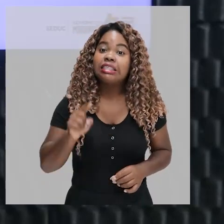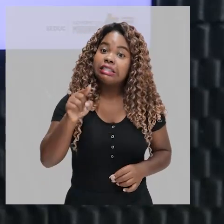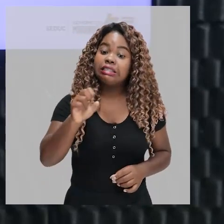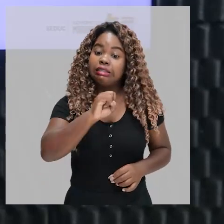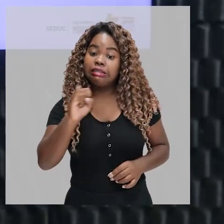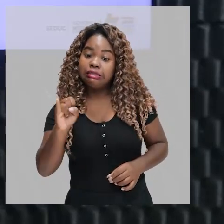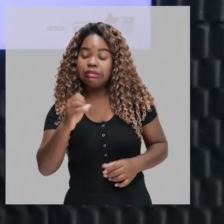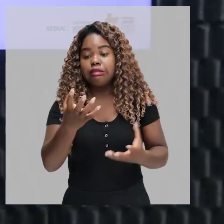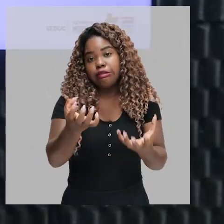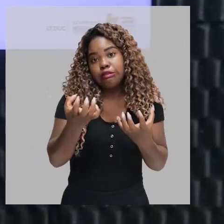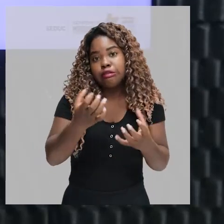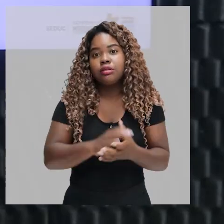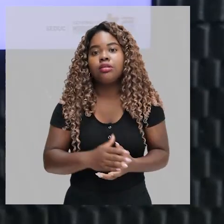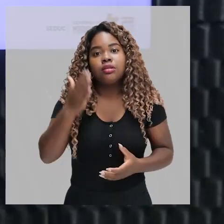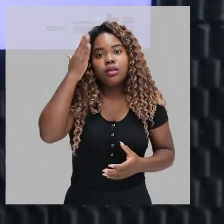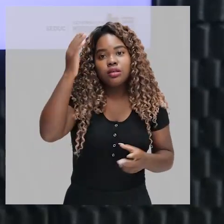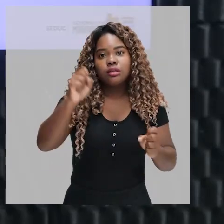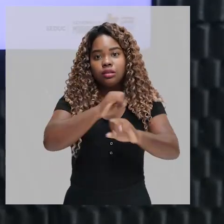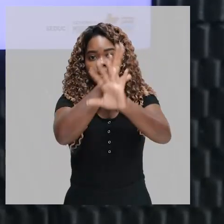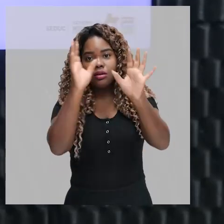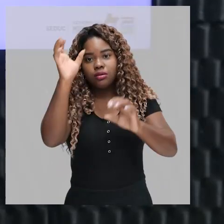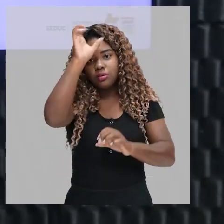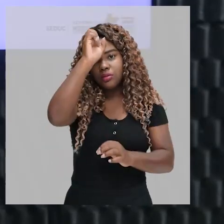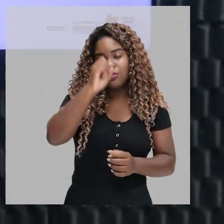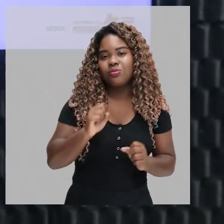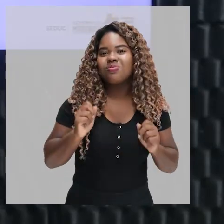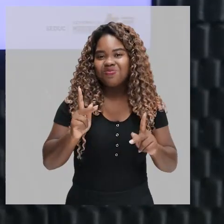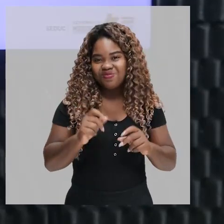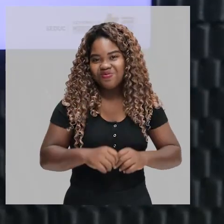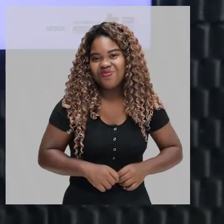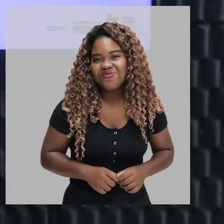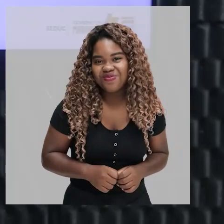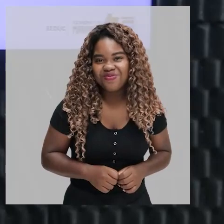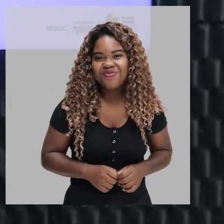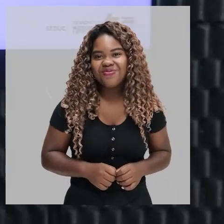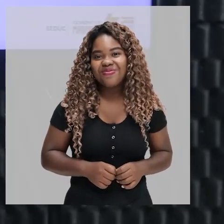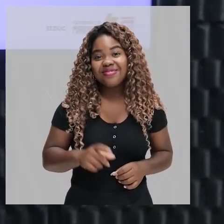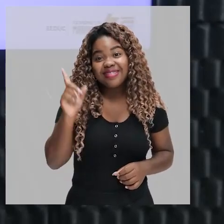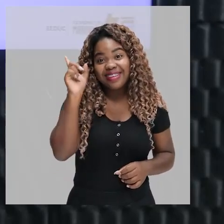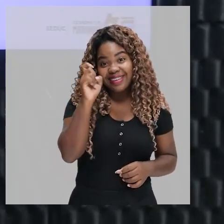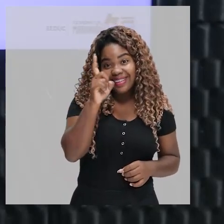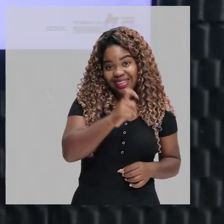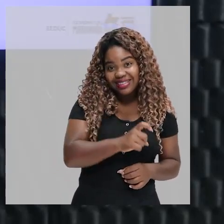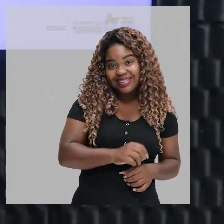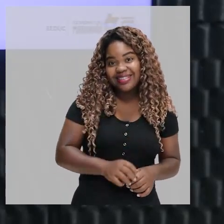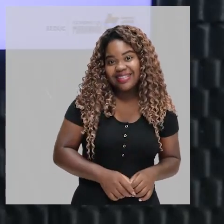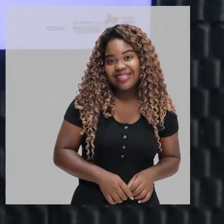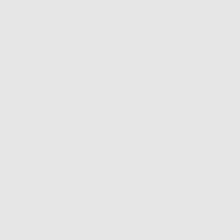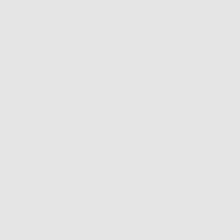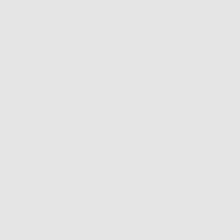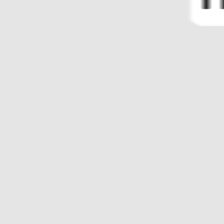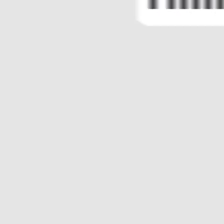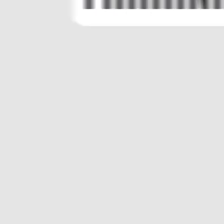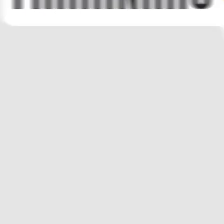quiser se você quiser compreender ou algo não tenha ficado Claro tá bom complicar